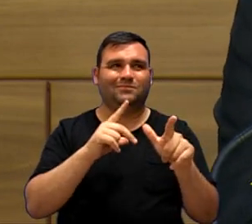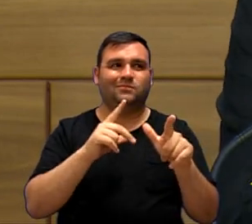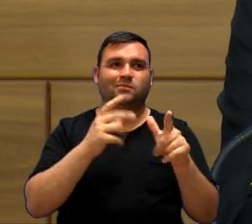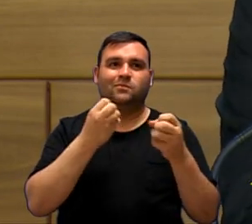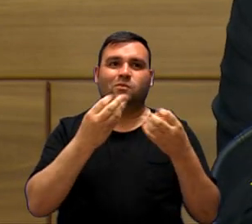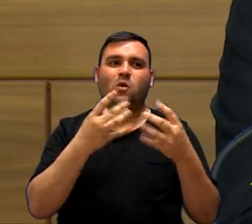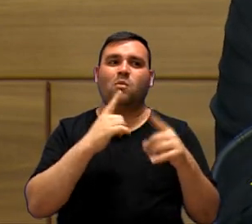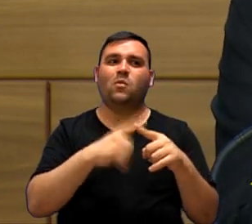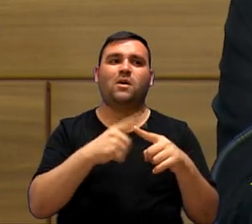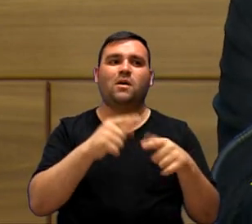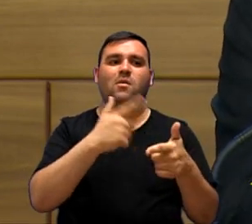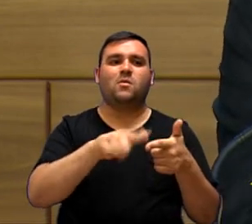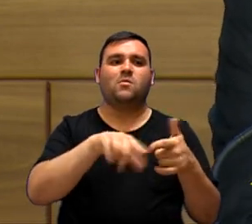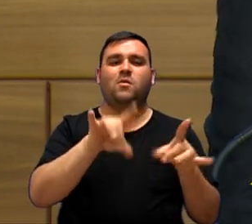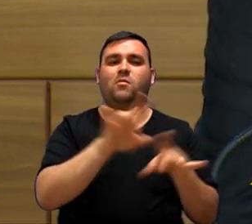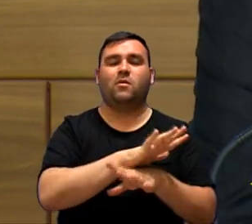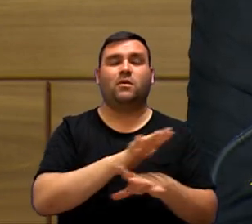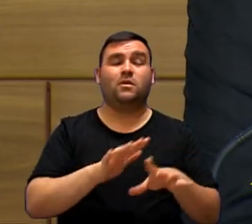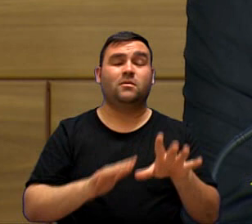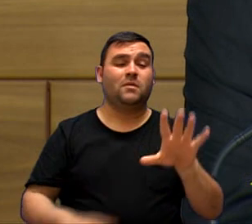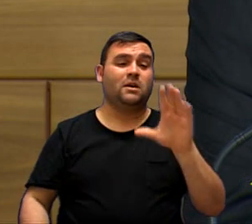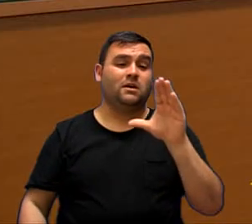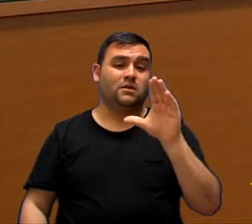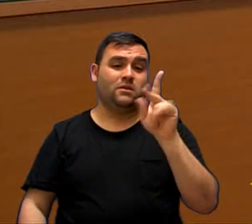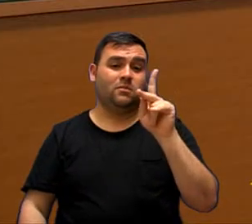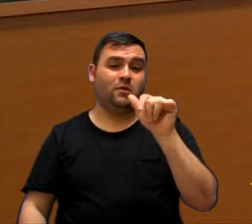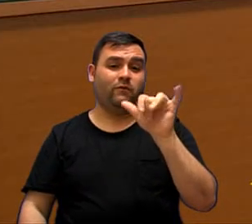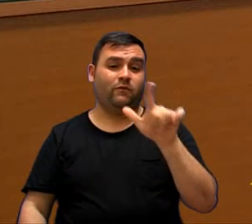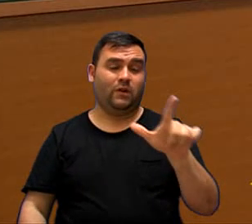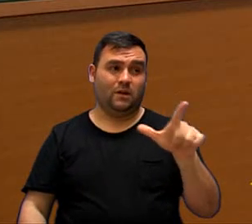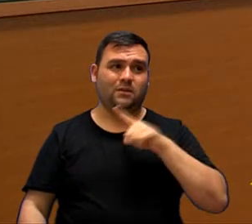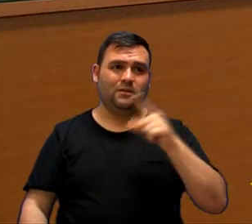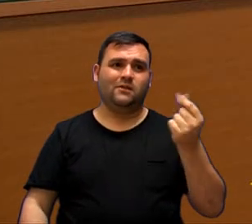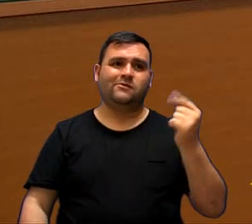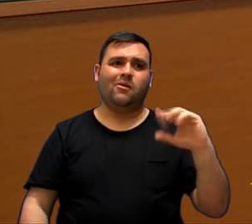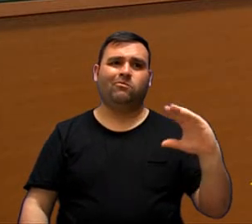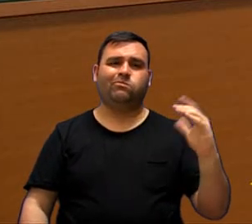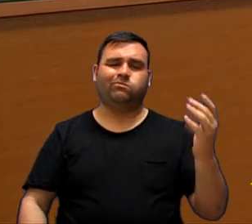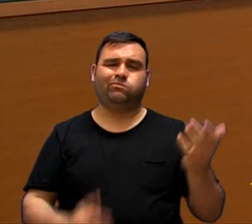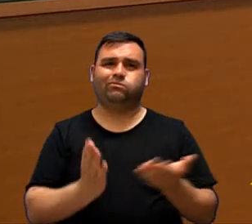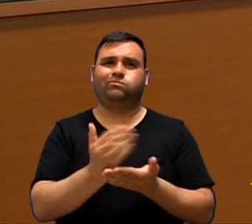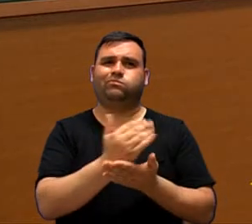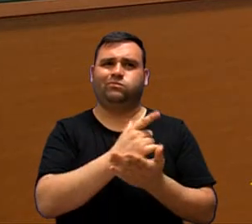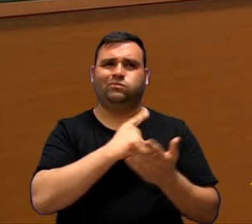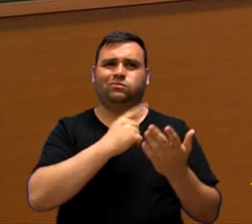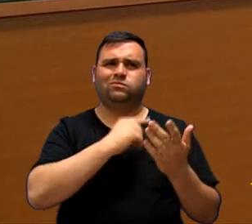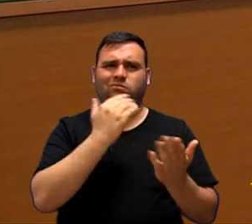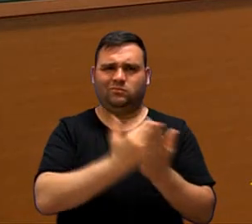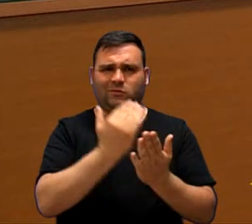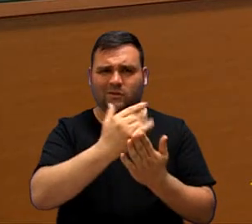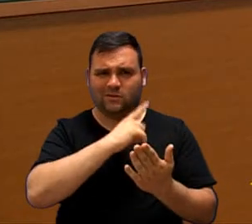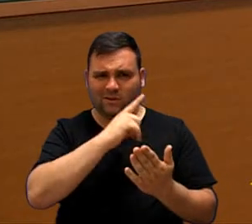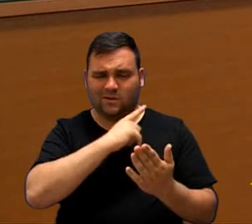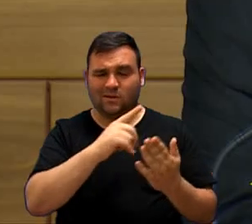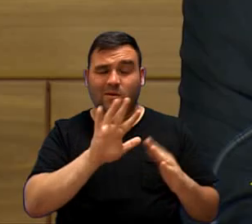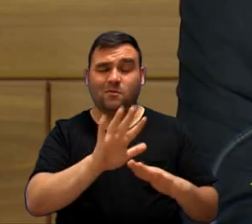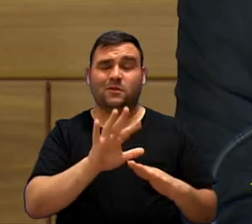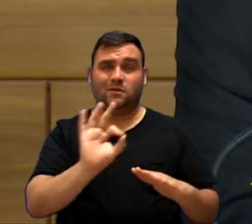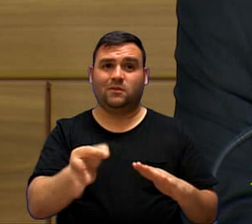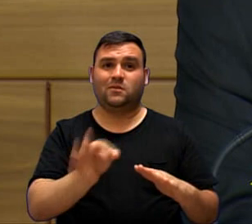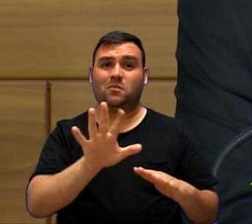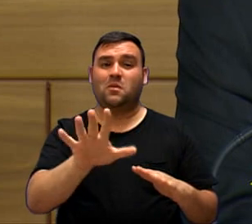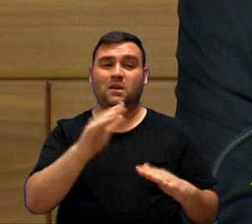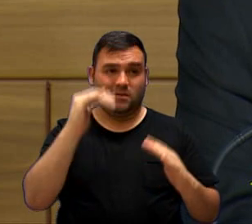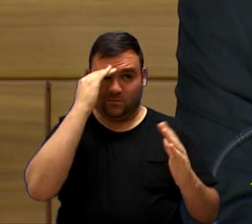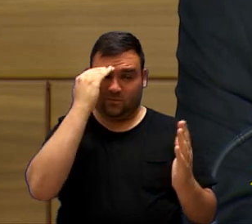interessante. Não dá para resolver. A CPFL ganha dinheiro com os permissionários que ela coloca no poste? Que é isso? Sim, mas